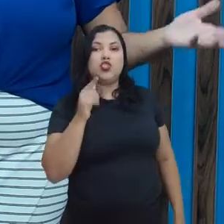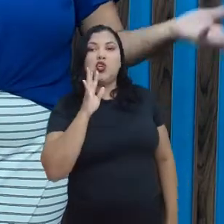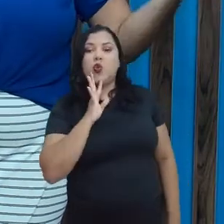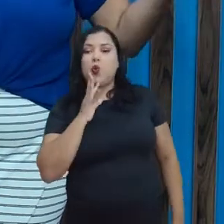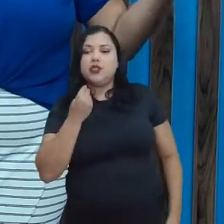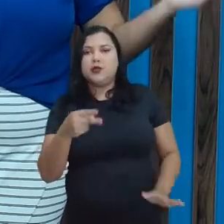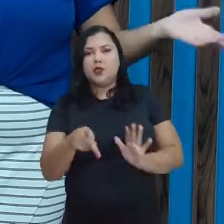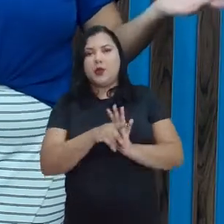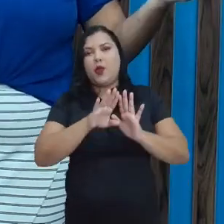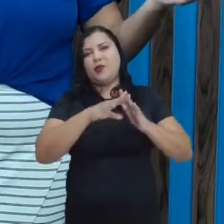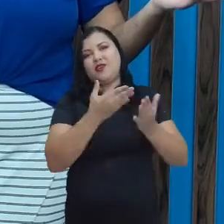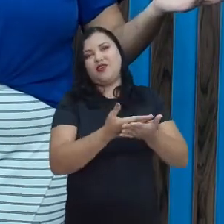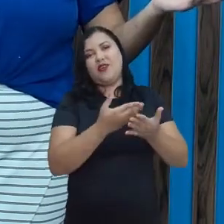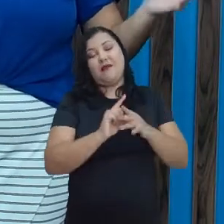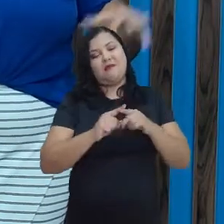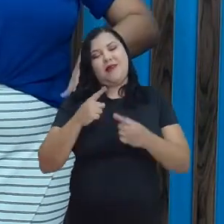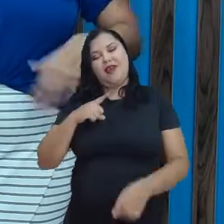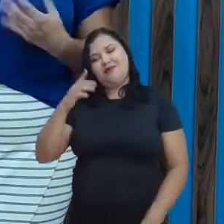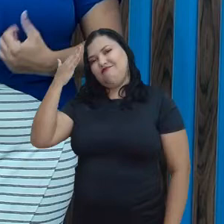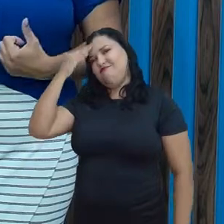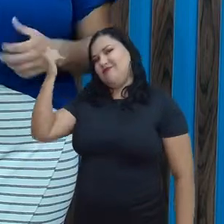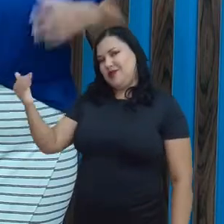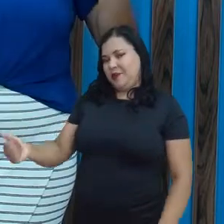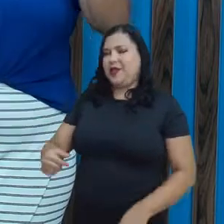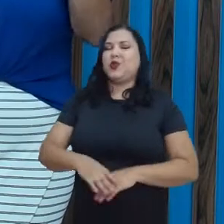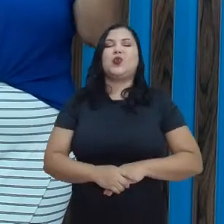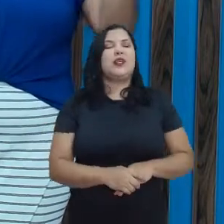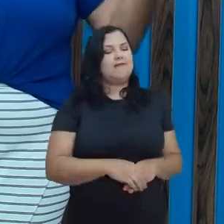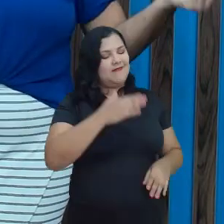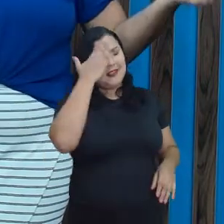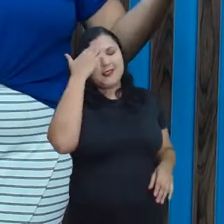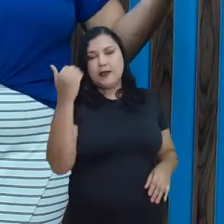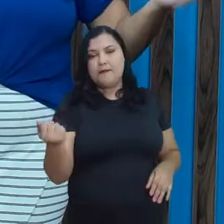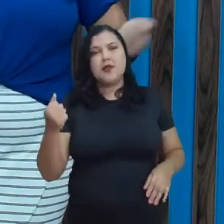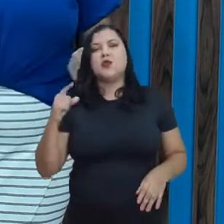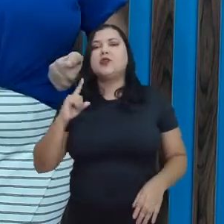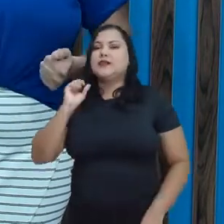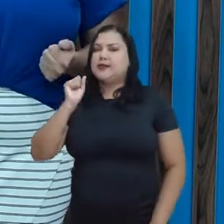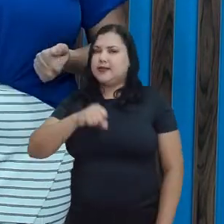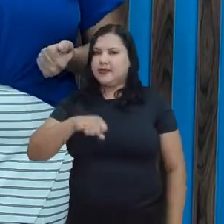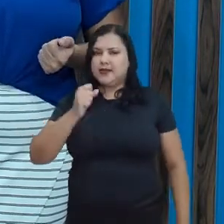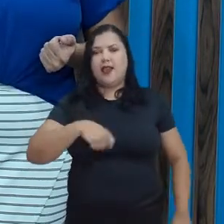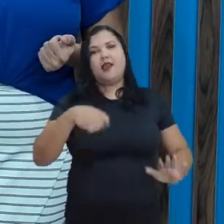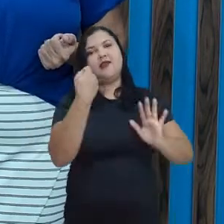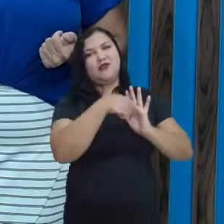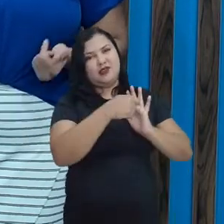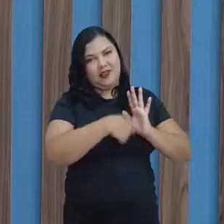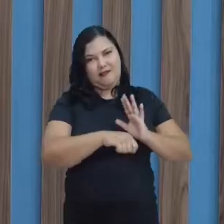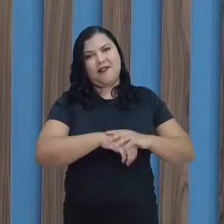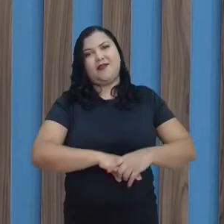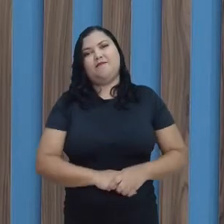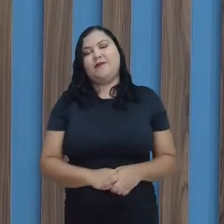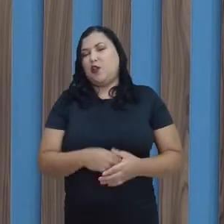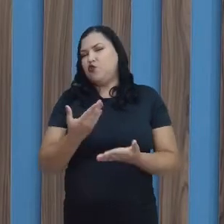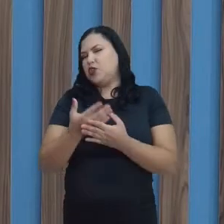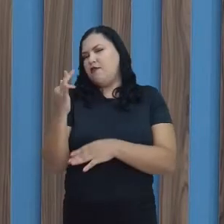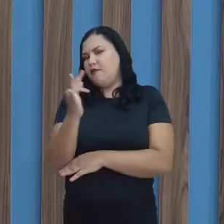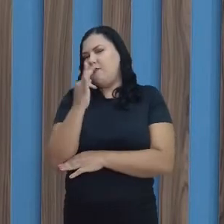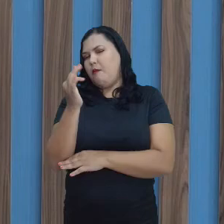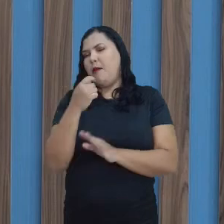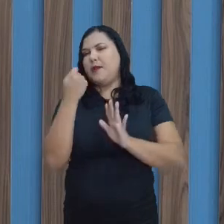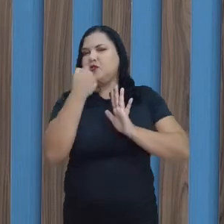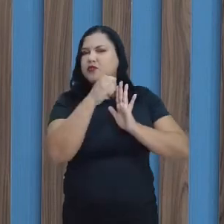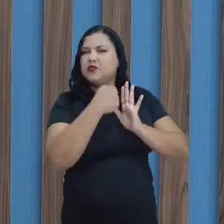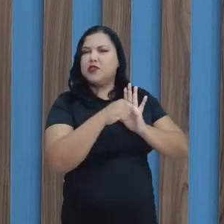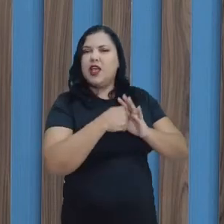escolares, mas ela era sábia. Ela poderia não ter estudo formal, mas ela escrevia. E isso fazia com que ela